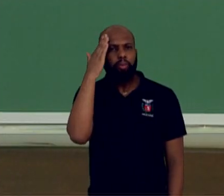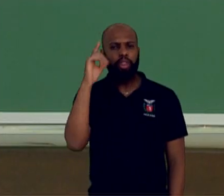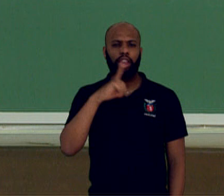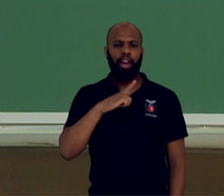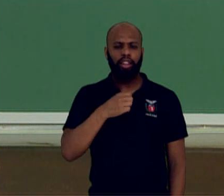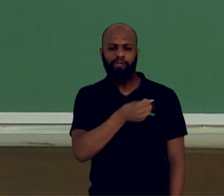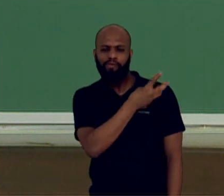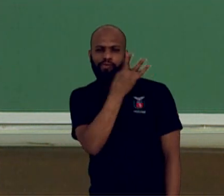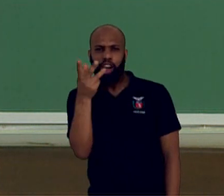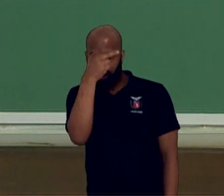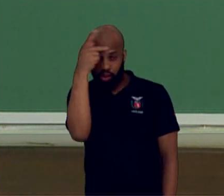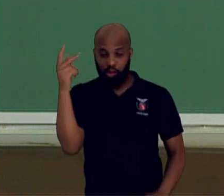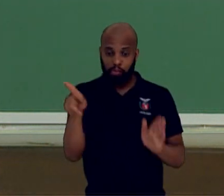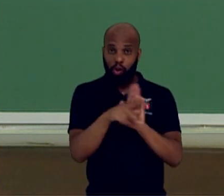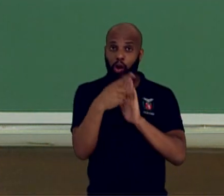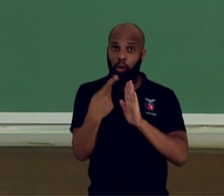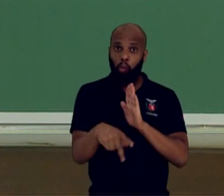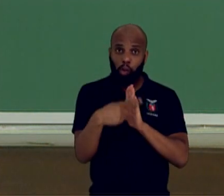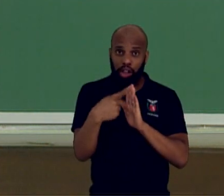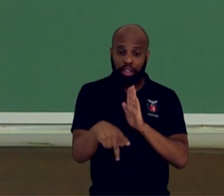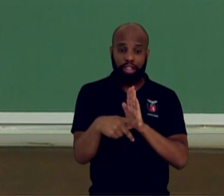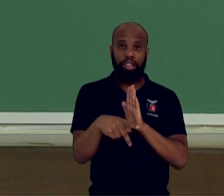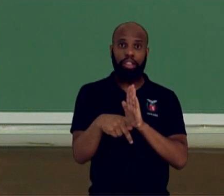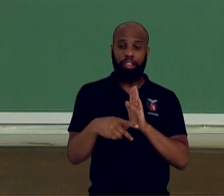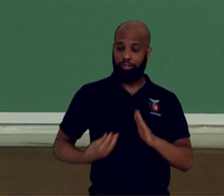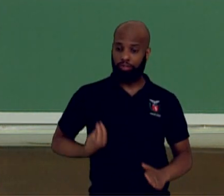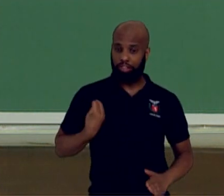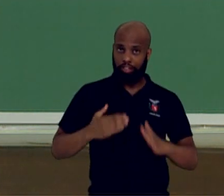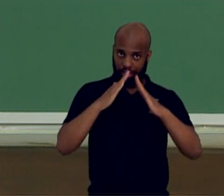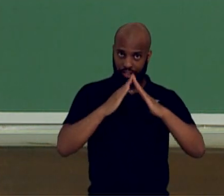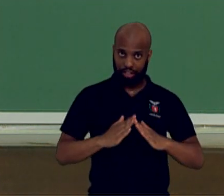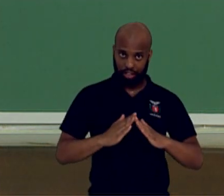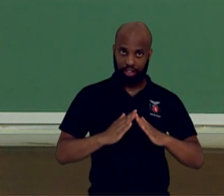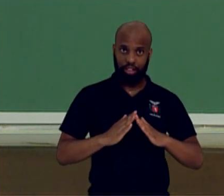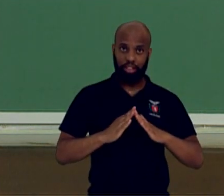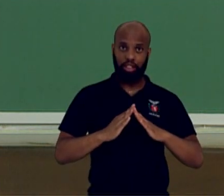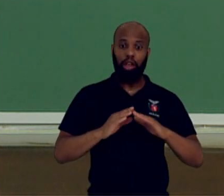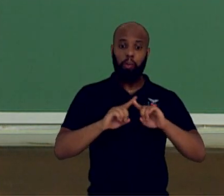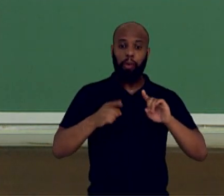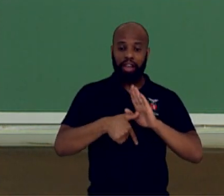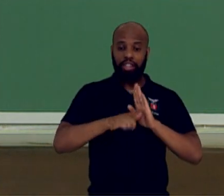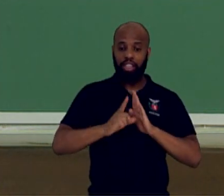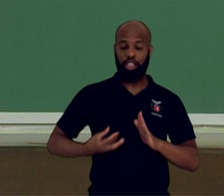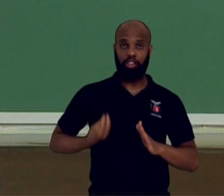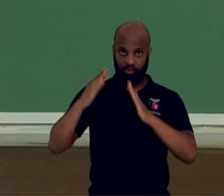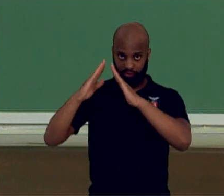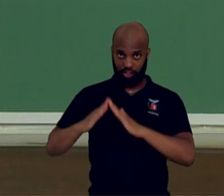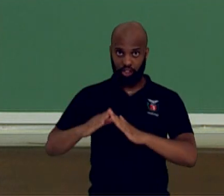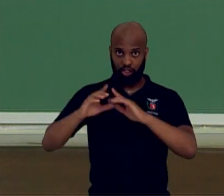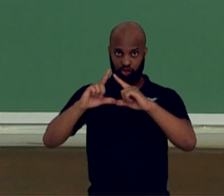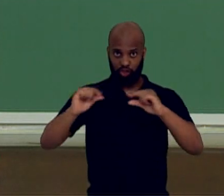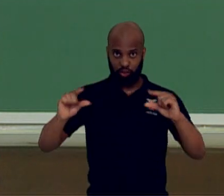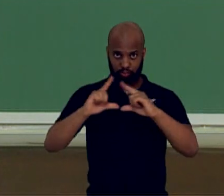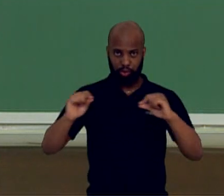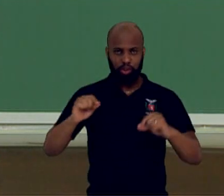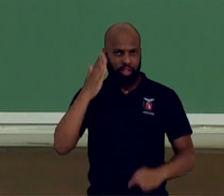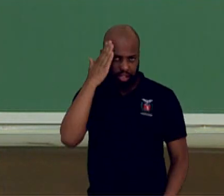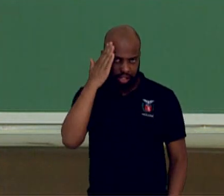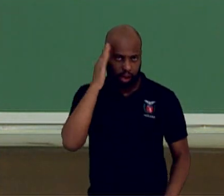muitos japoneses vieram ao Brasil? Por que vieram? Quando vieram? Saberia dizer quando e por quê?